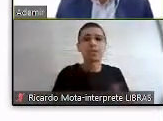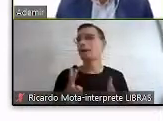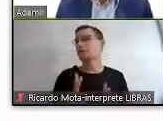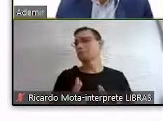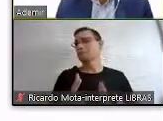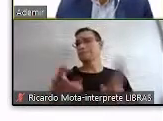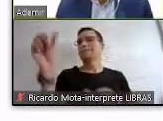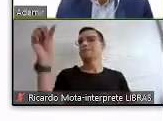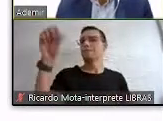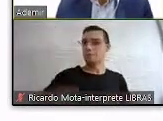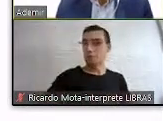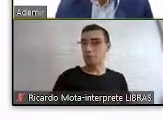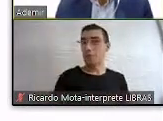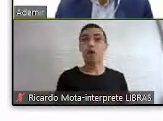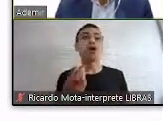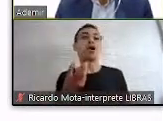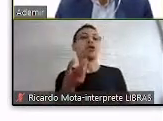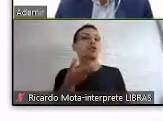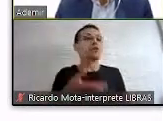que o custo do reparo.